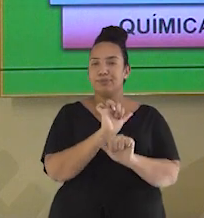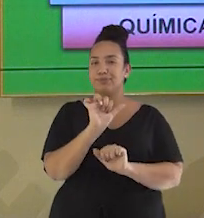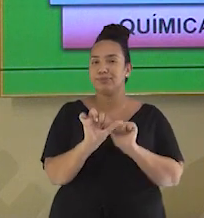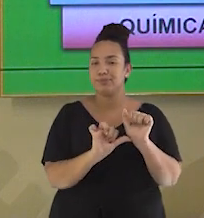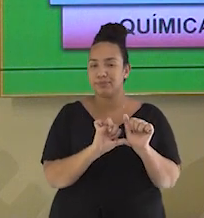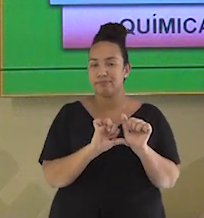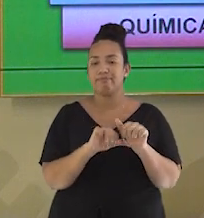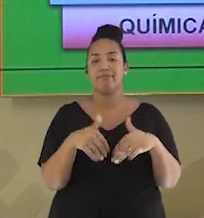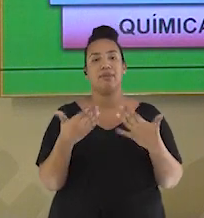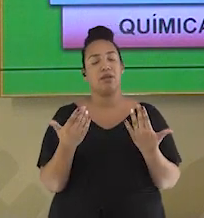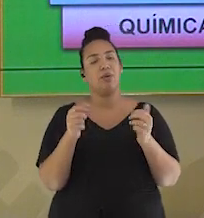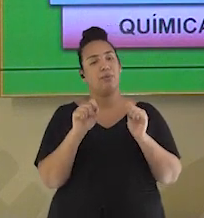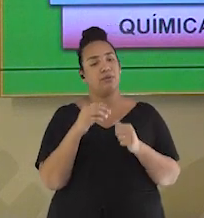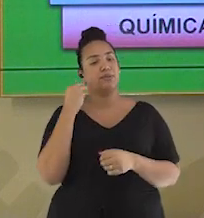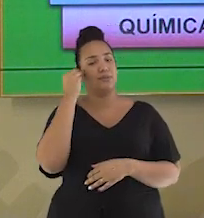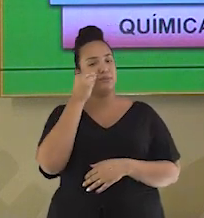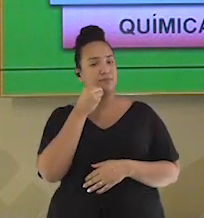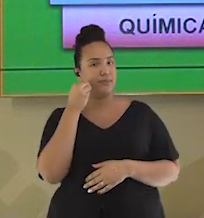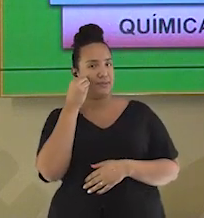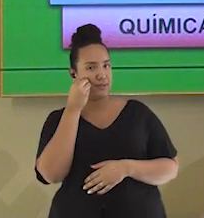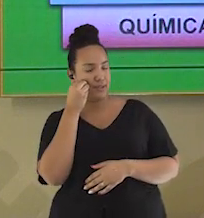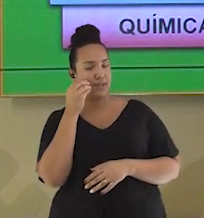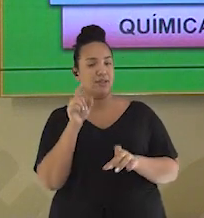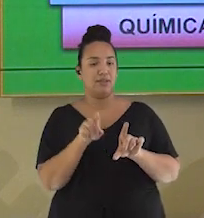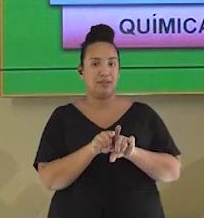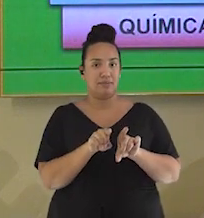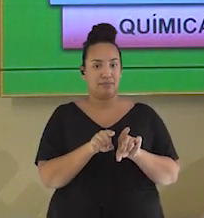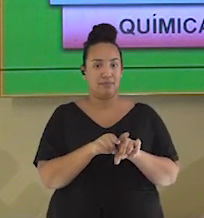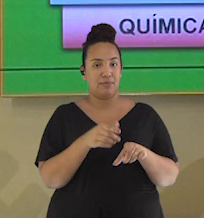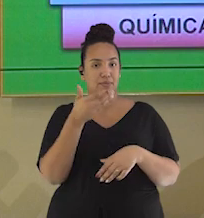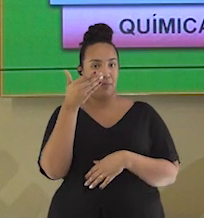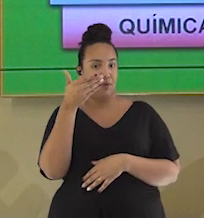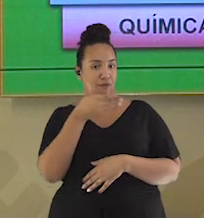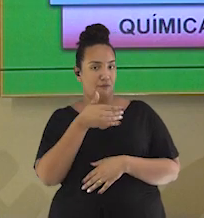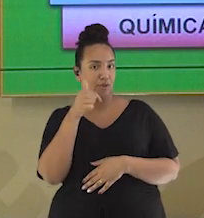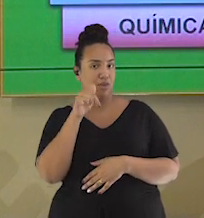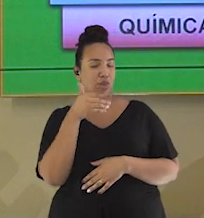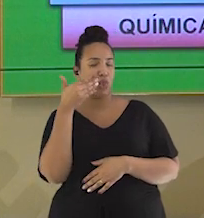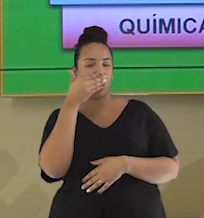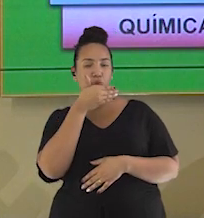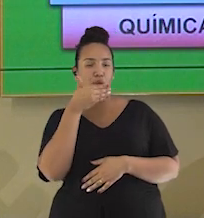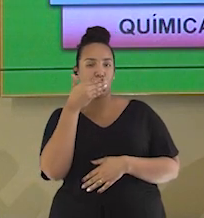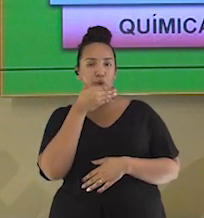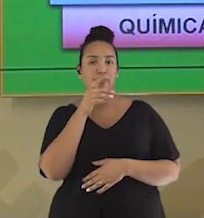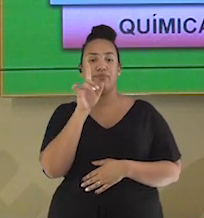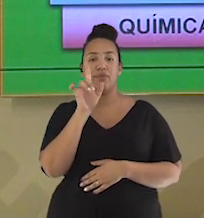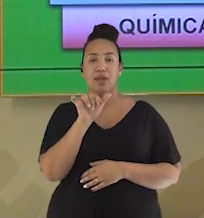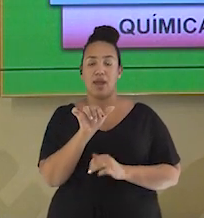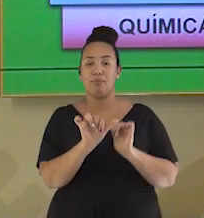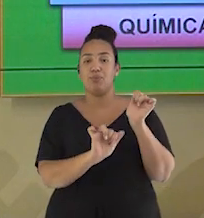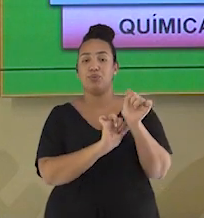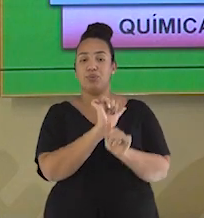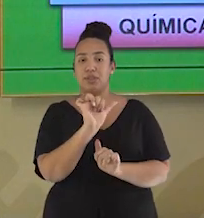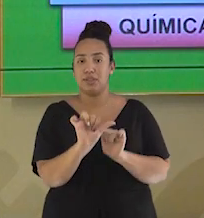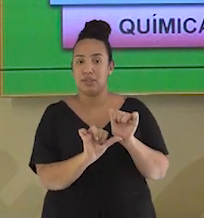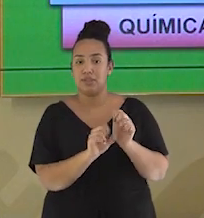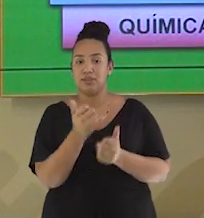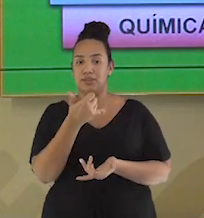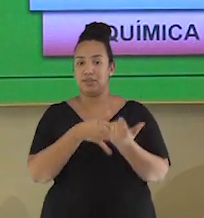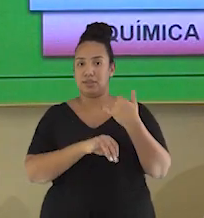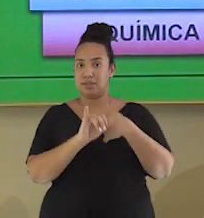gente pode experimentar e comer uma gelatina, sendo caracterizada como uma transformação